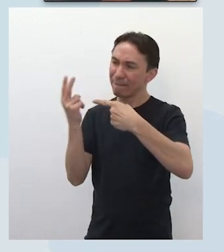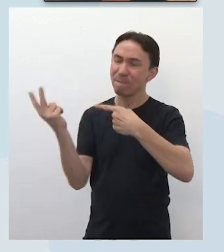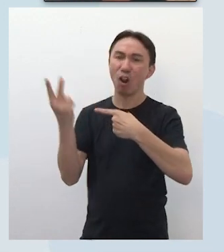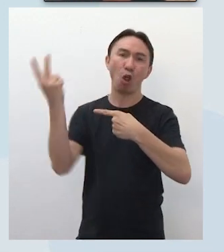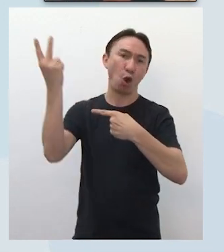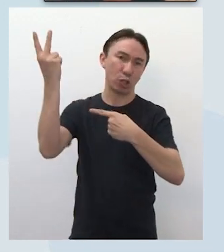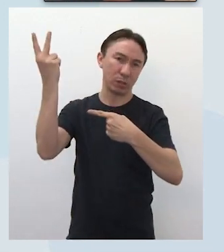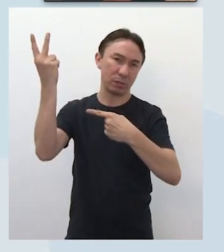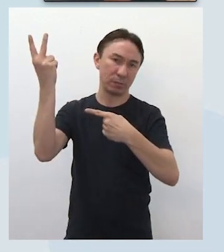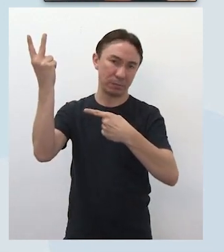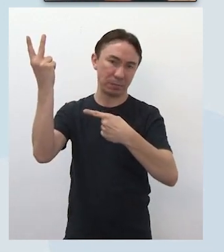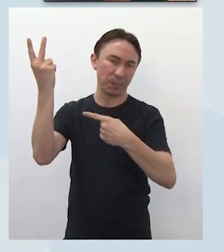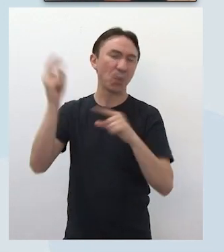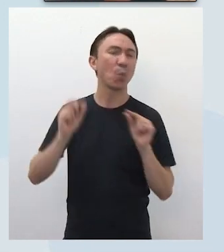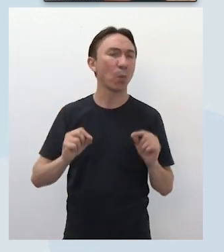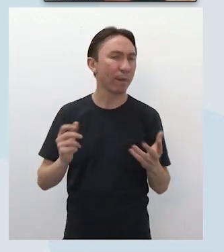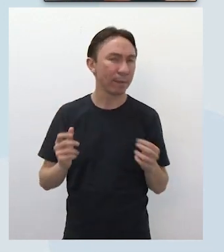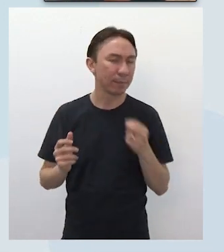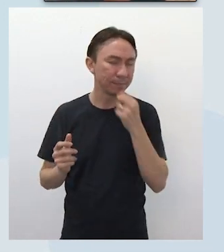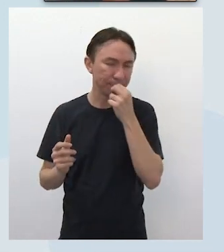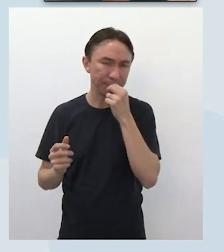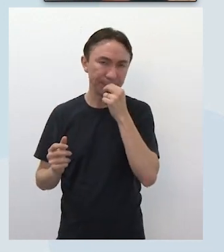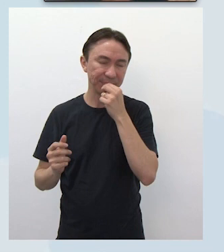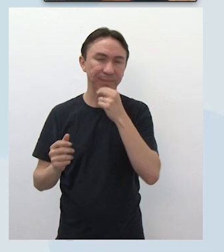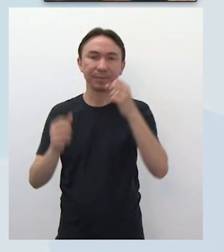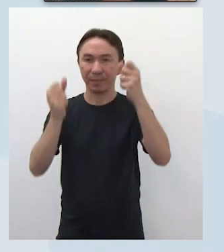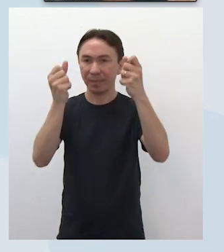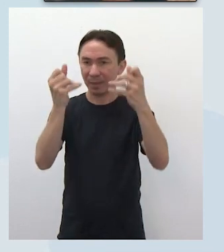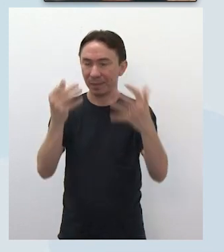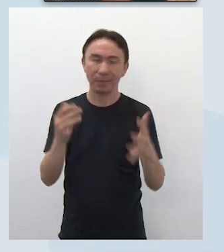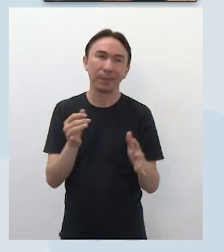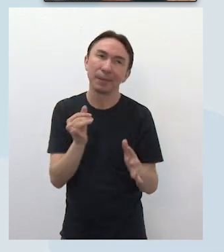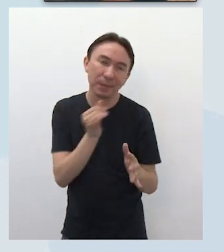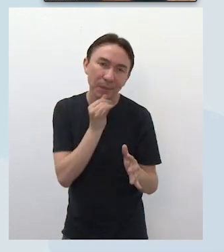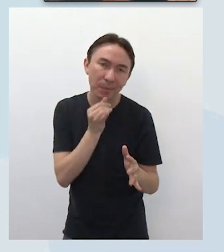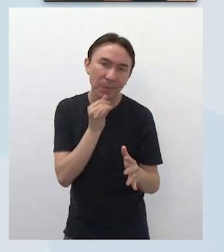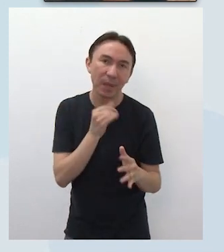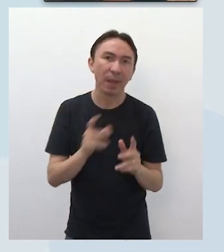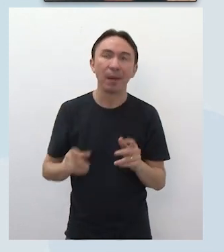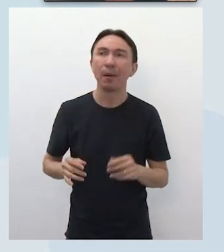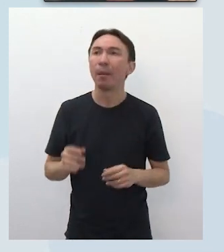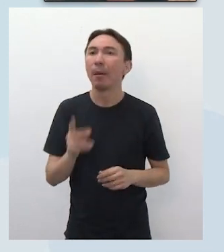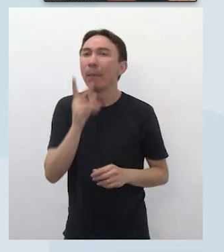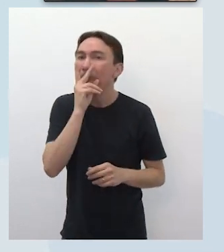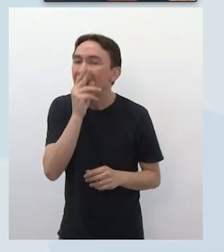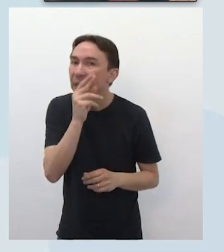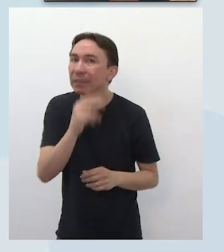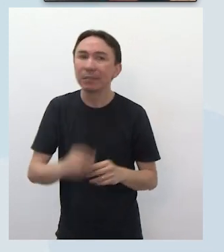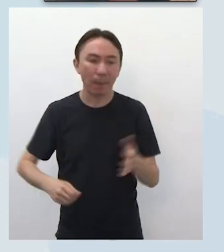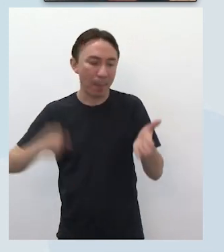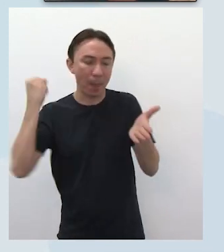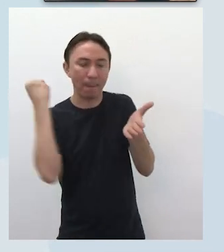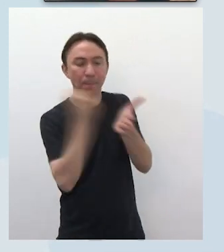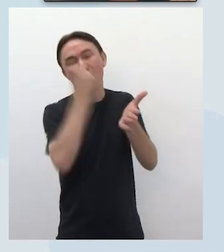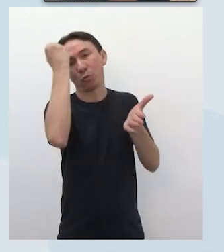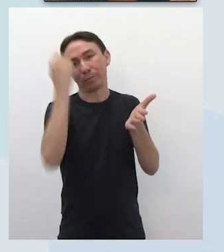elogios valorativos, nós estamos falando quase que nos rótulos, né? O bonito, o popular,